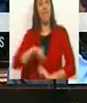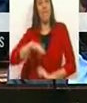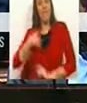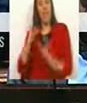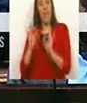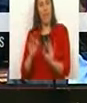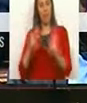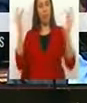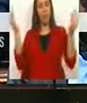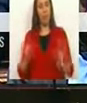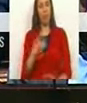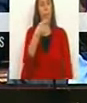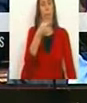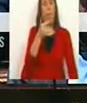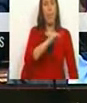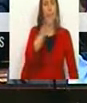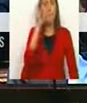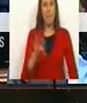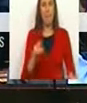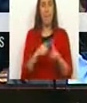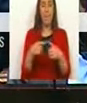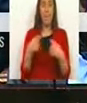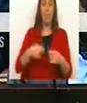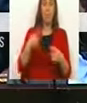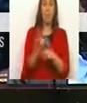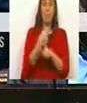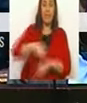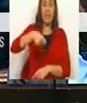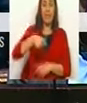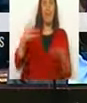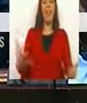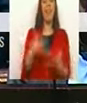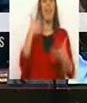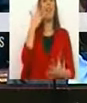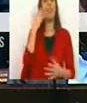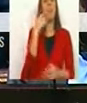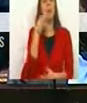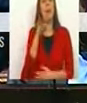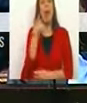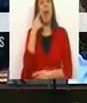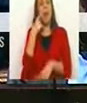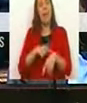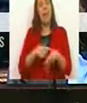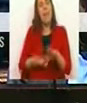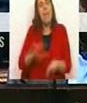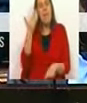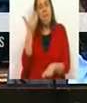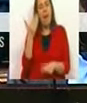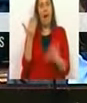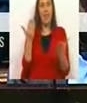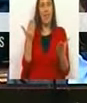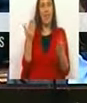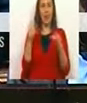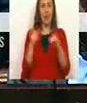verdes, com uma redução de 95% no consumo de sacos plásticos leves. O PCP demorou um pouco mais a